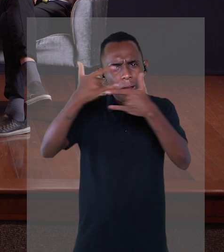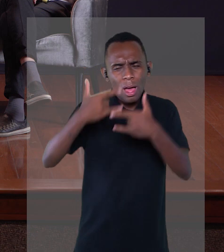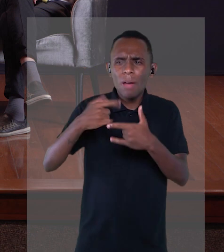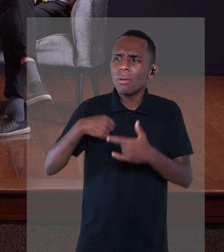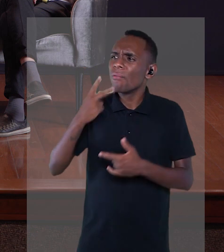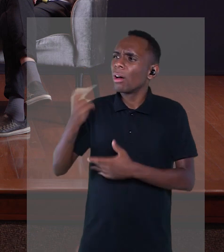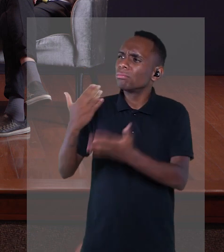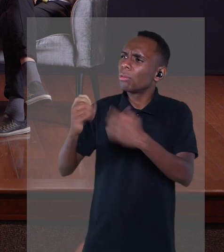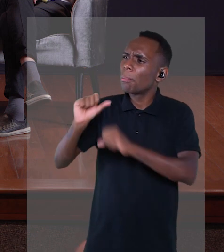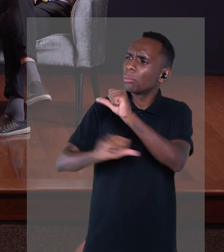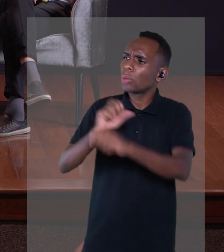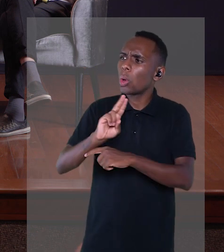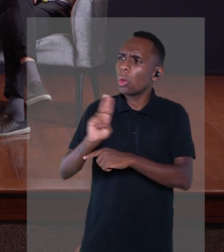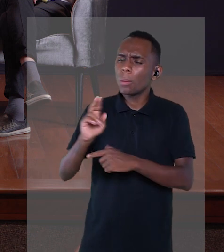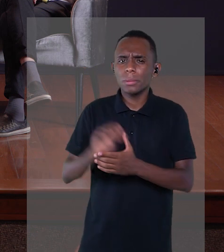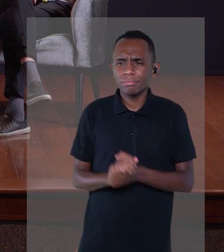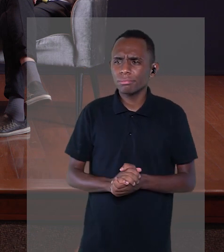falei, Sérgio, vamos mudar esse nome.